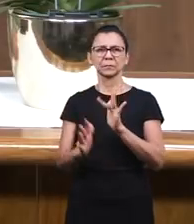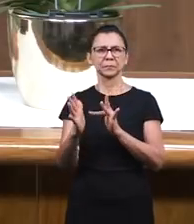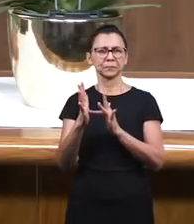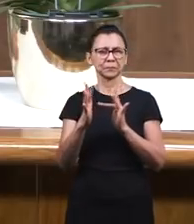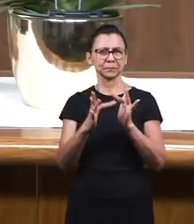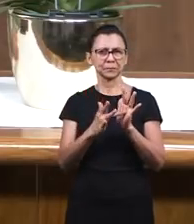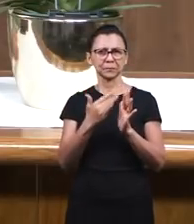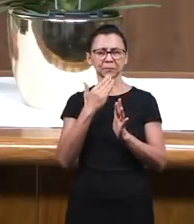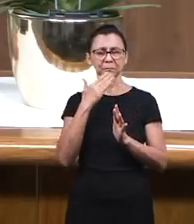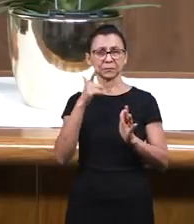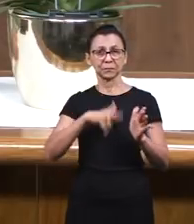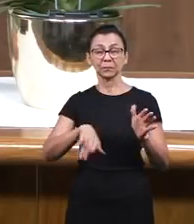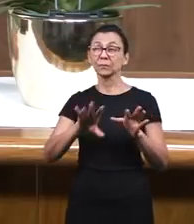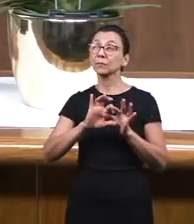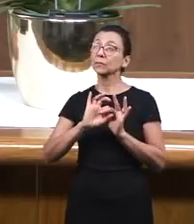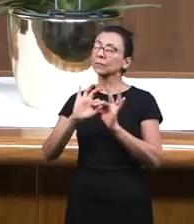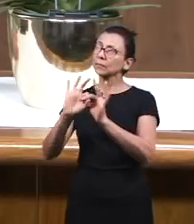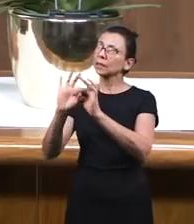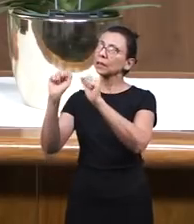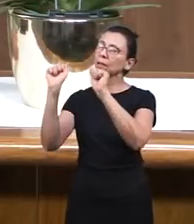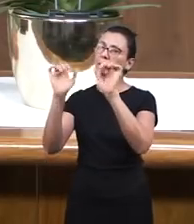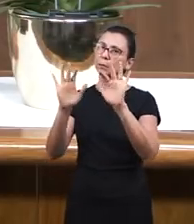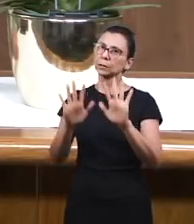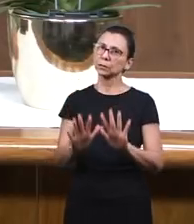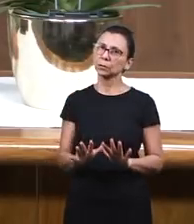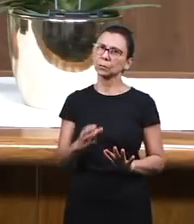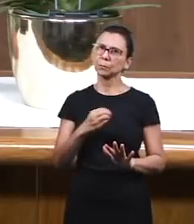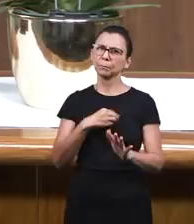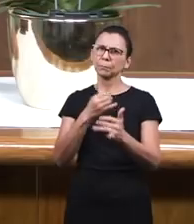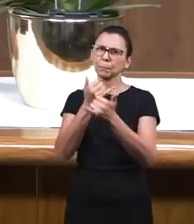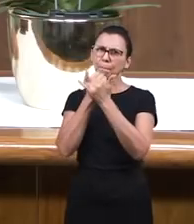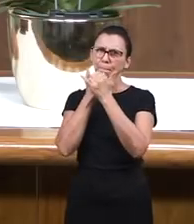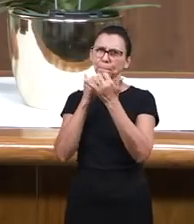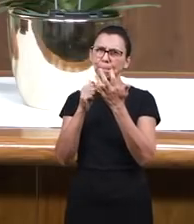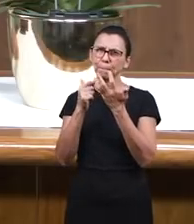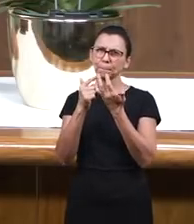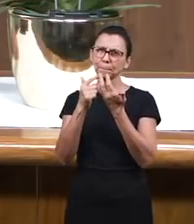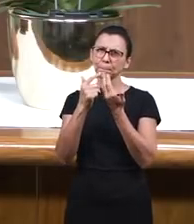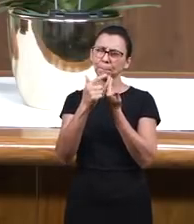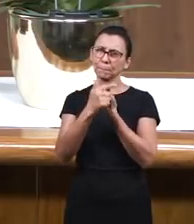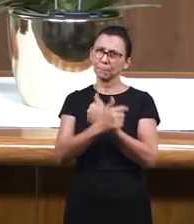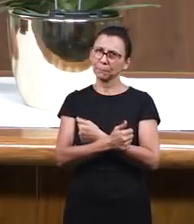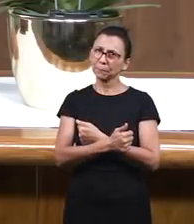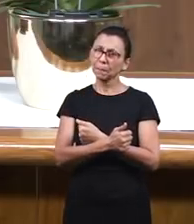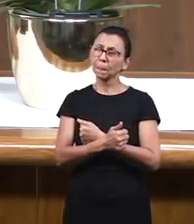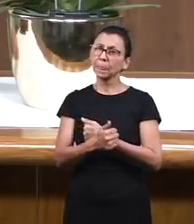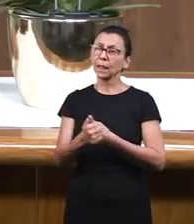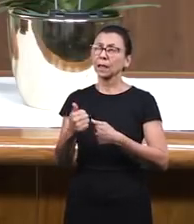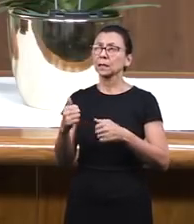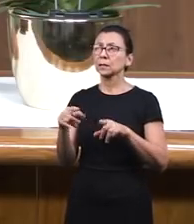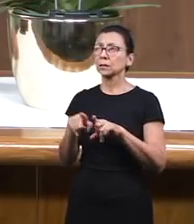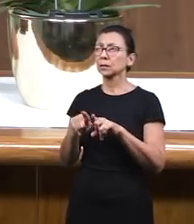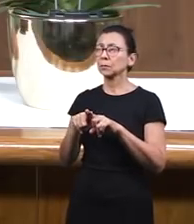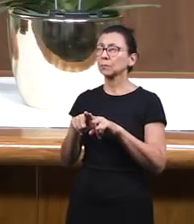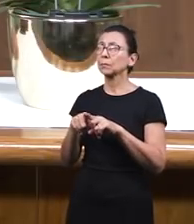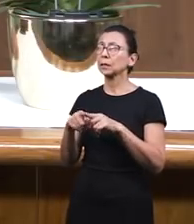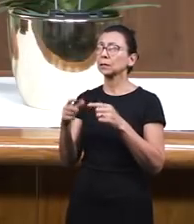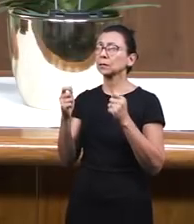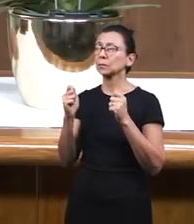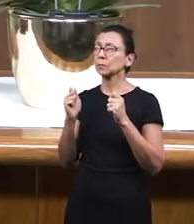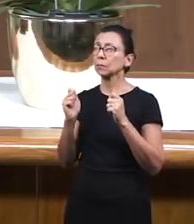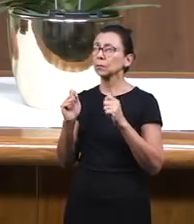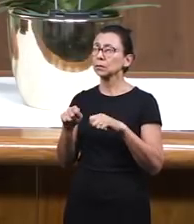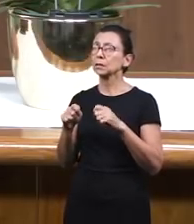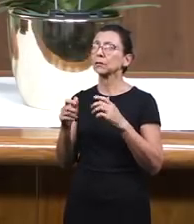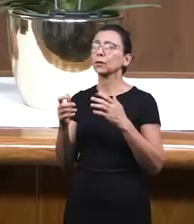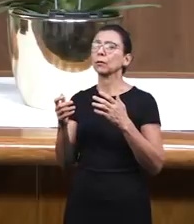nossa comunhão, pedimos, nos abençoa com o perdão dos nossos pecados e a condição, Senhor, de estarmos na Tua presença, em comunhão com o Teu Espírito,